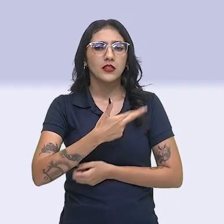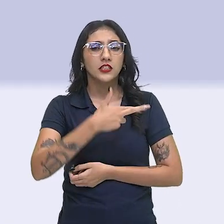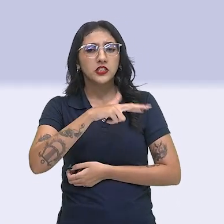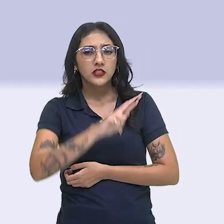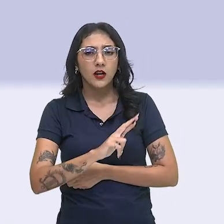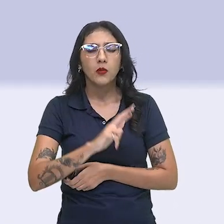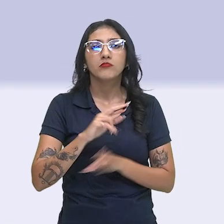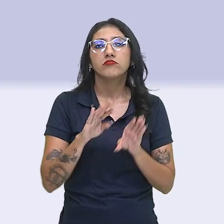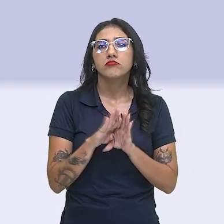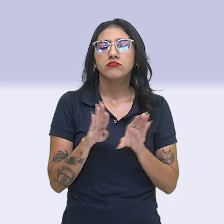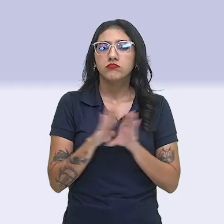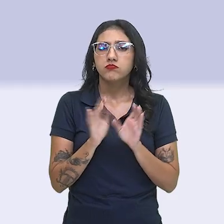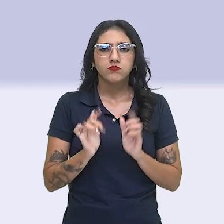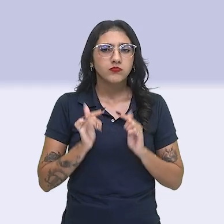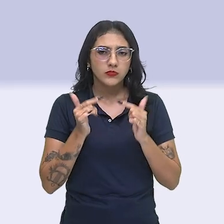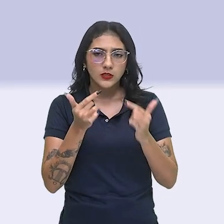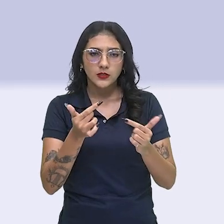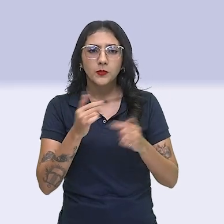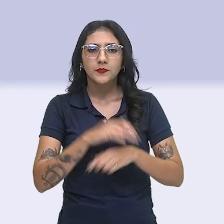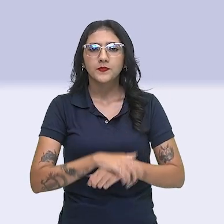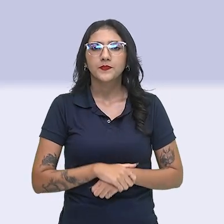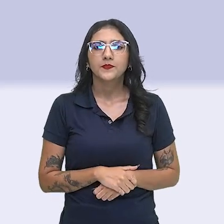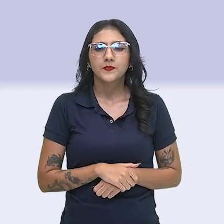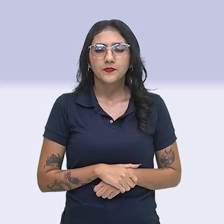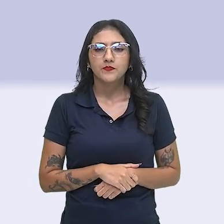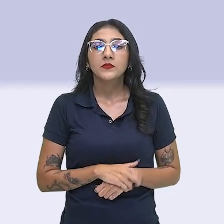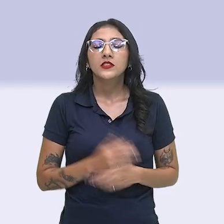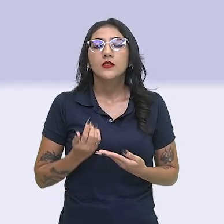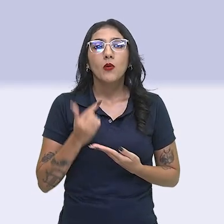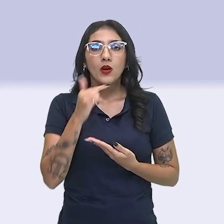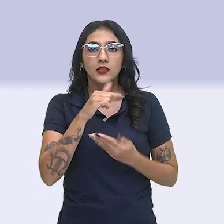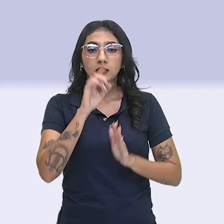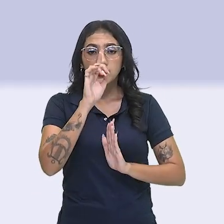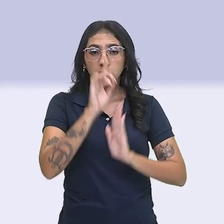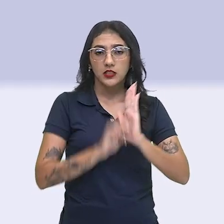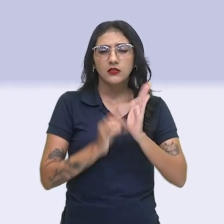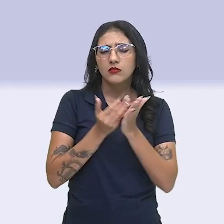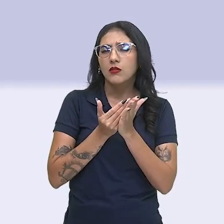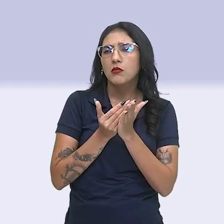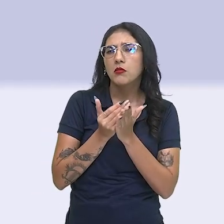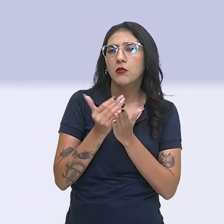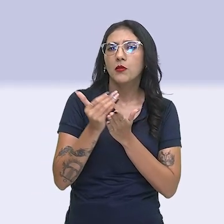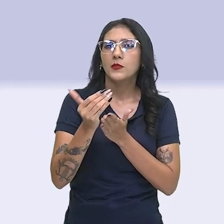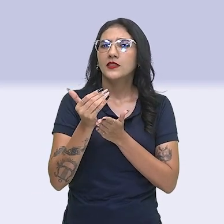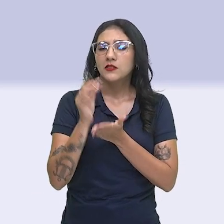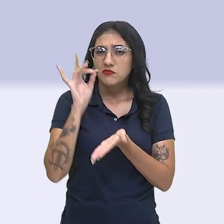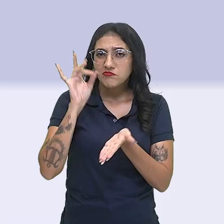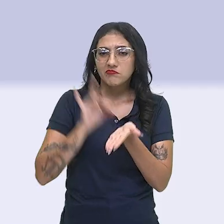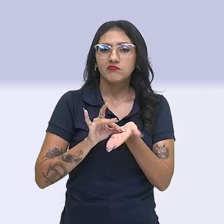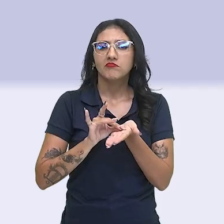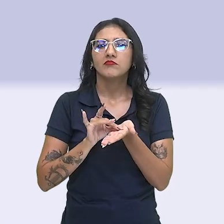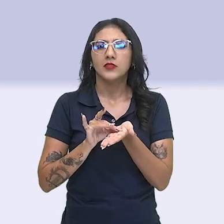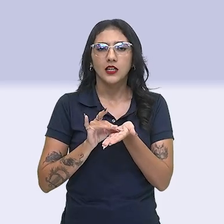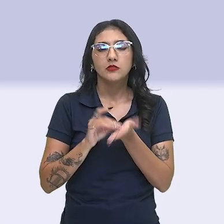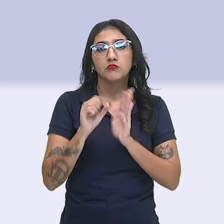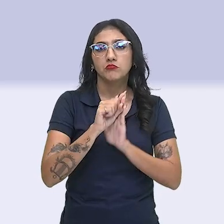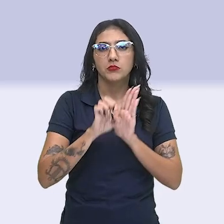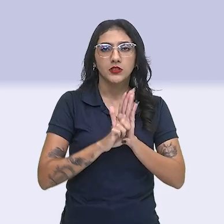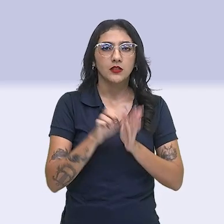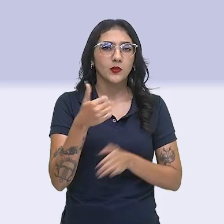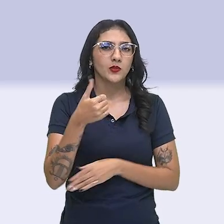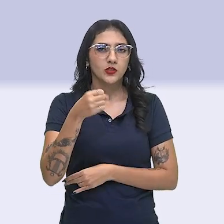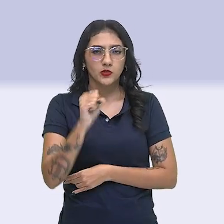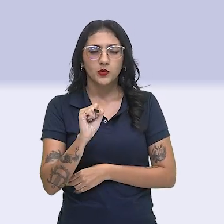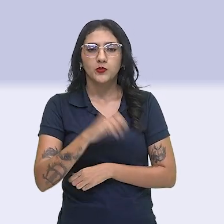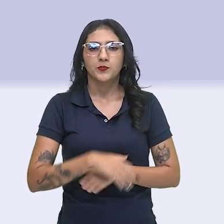liberdade religiosa, a liberdade de iniciativa, né? Esses direitos começaram a se consolidar a partir do século XVIII.